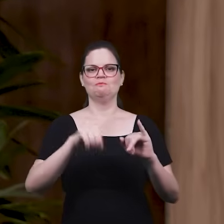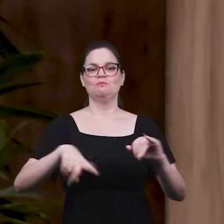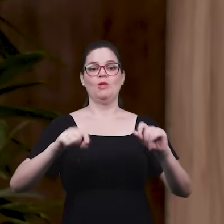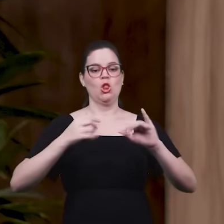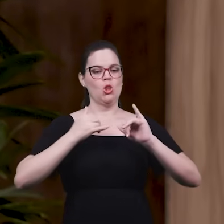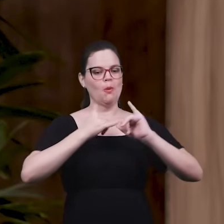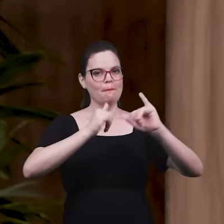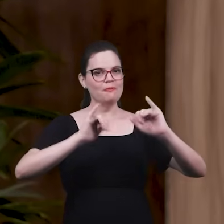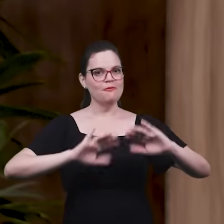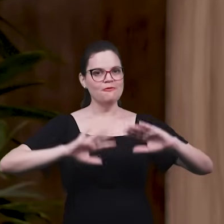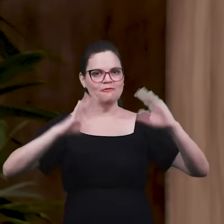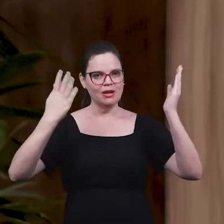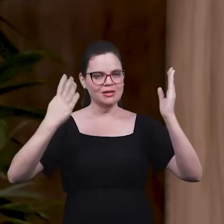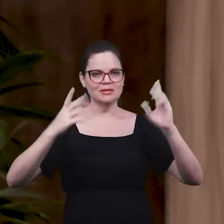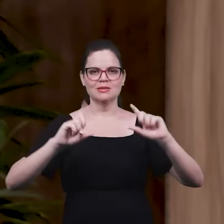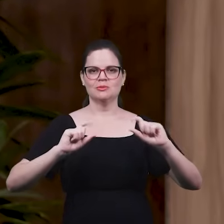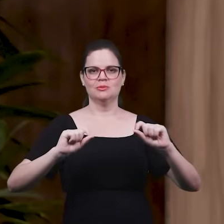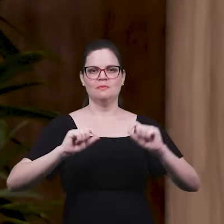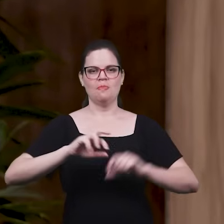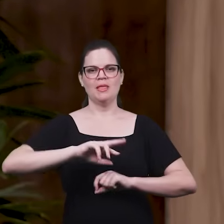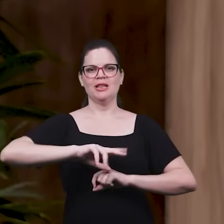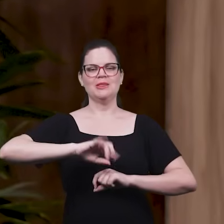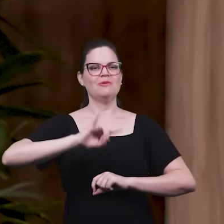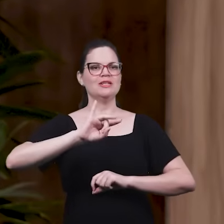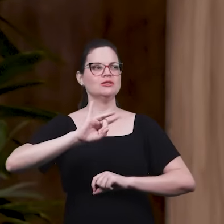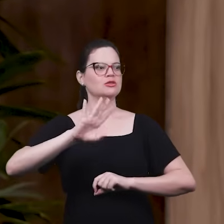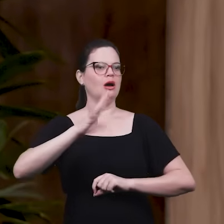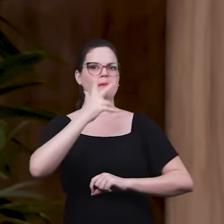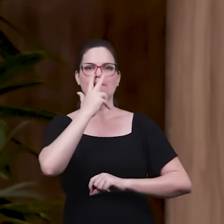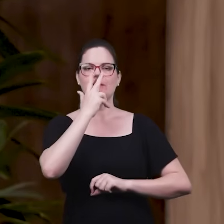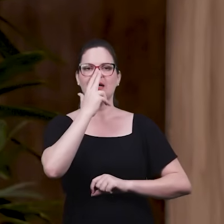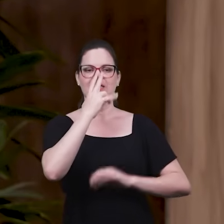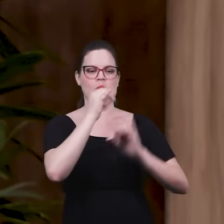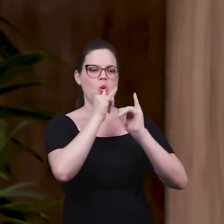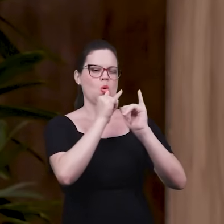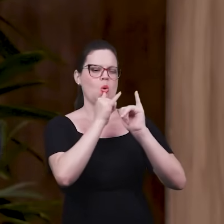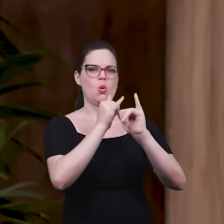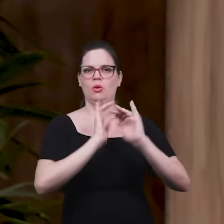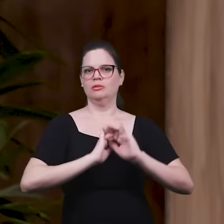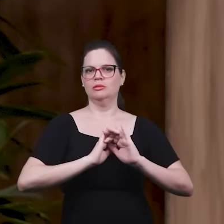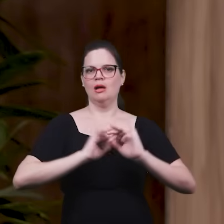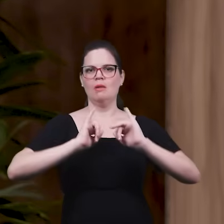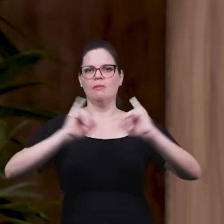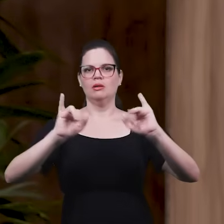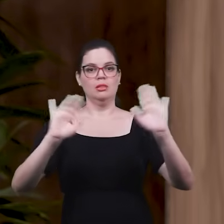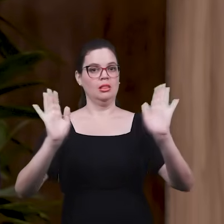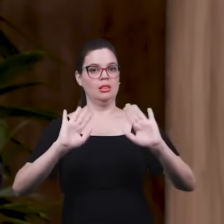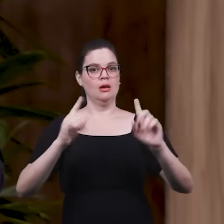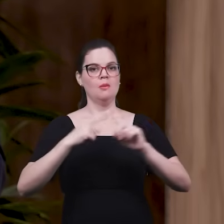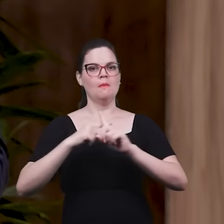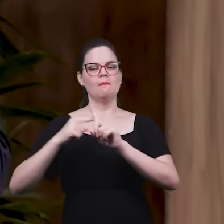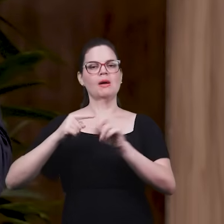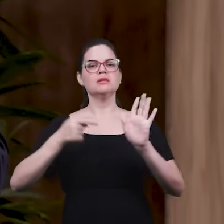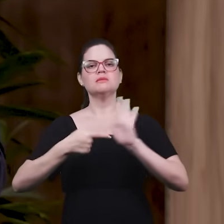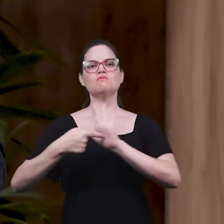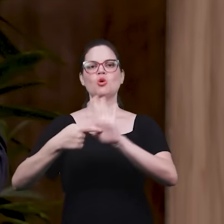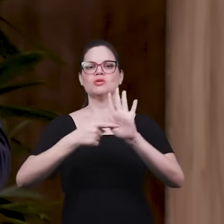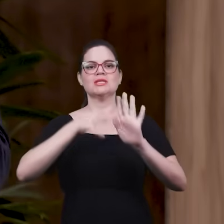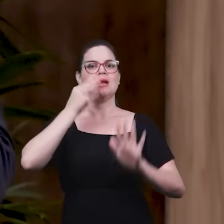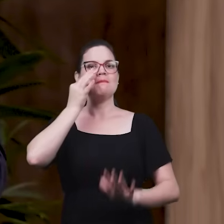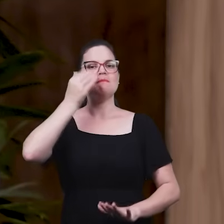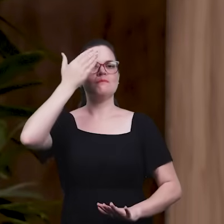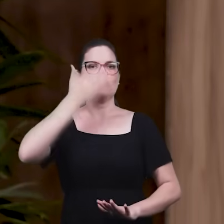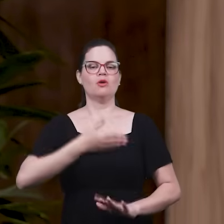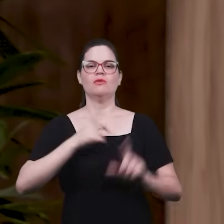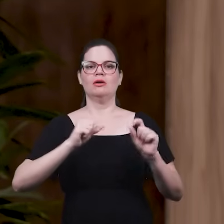trombetas e festas, na verdade, não é apenas um anúncio, é uma constatação das profecias que